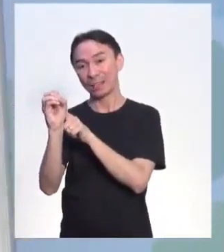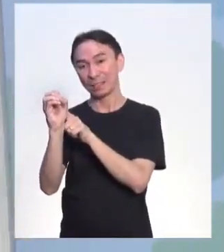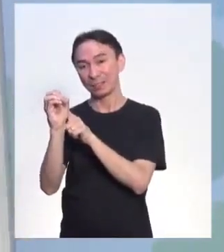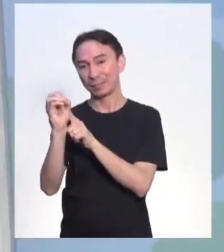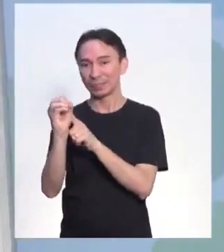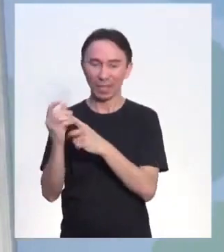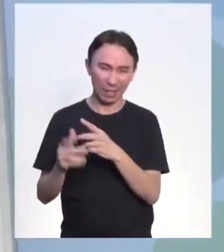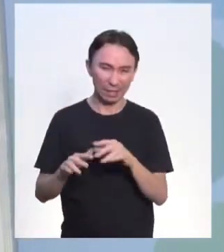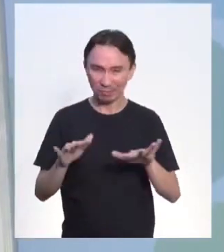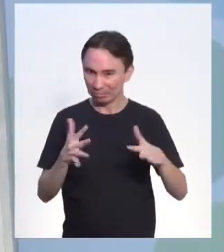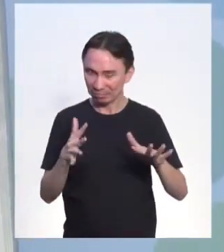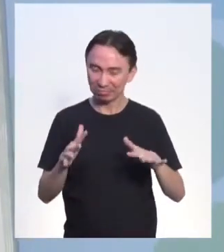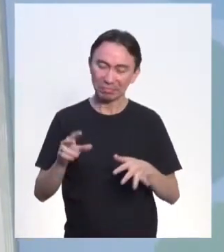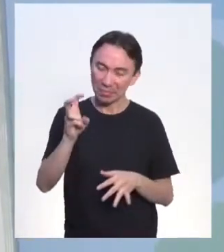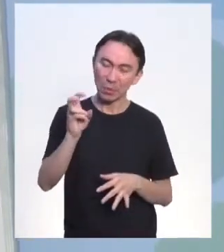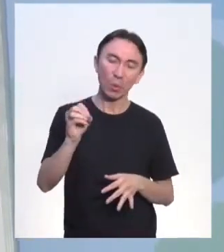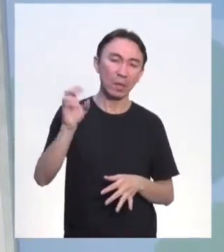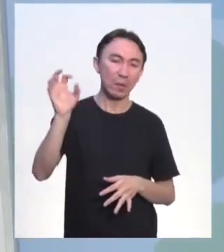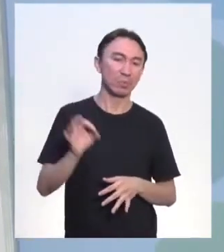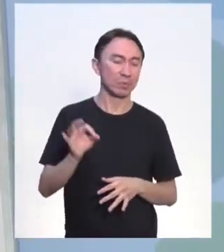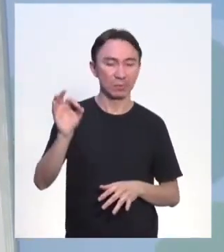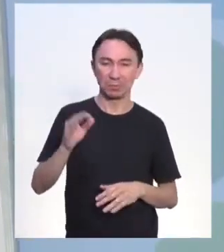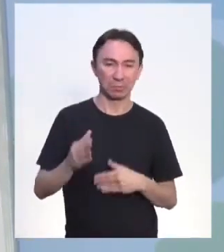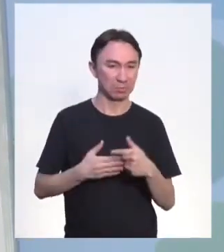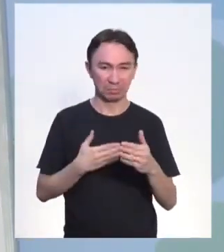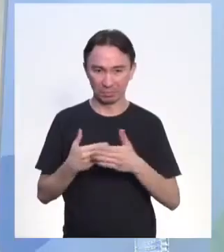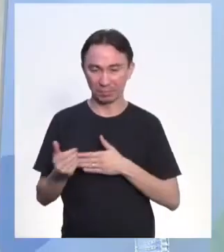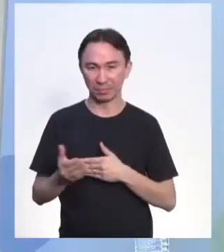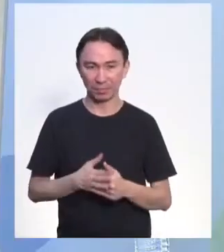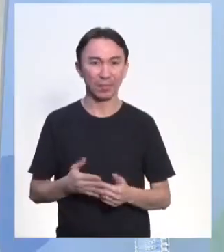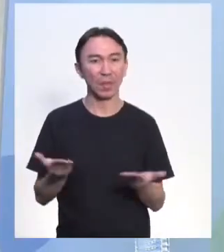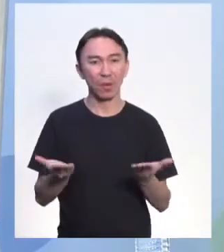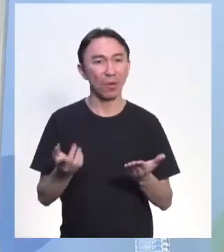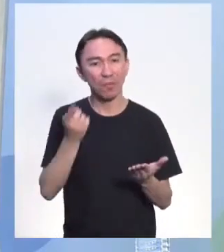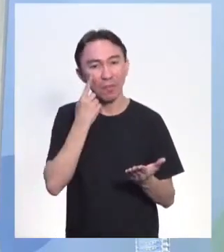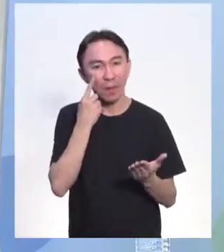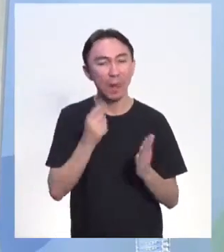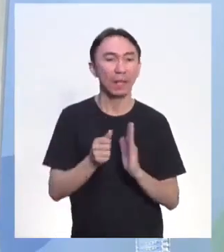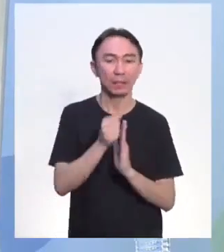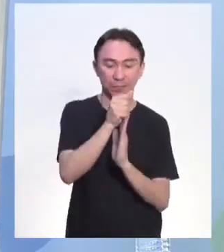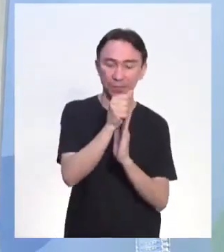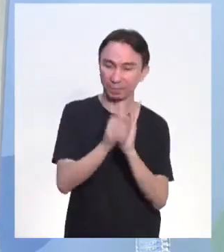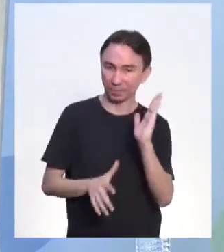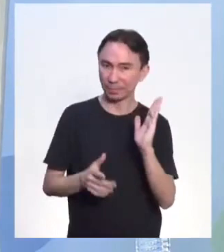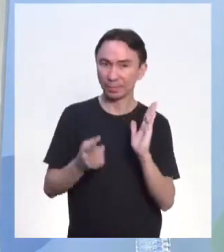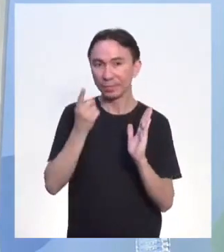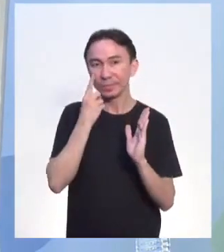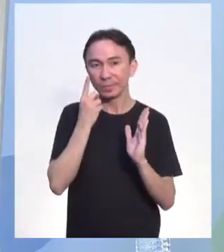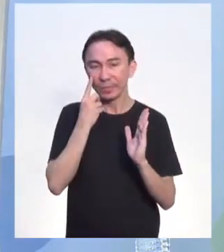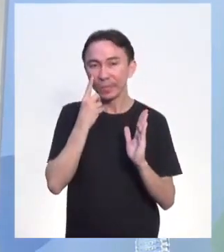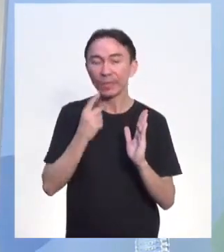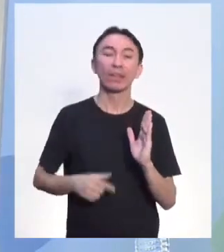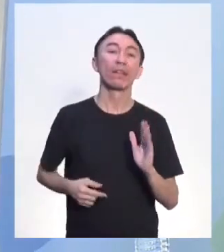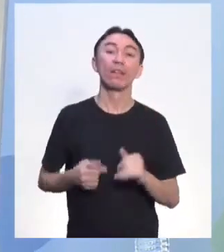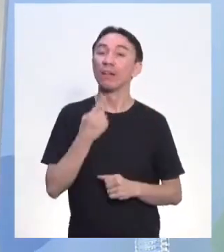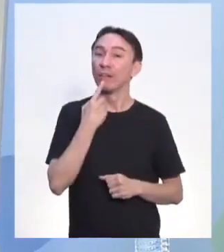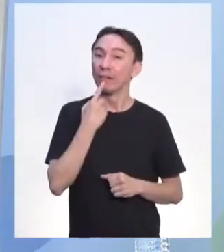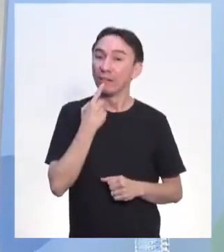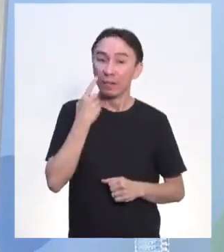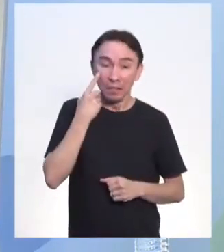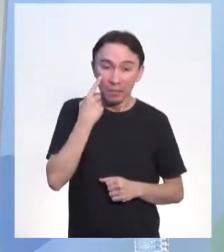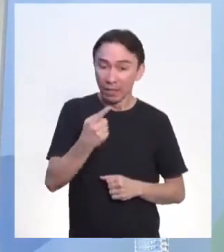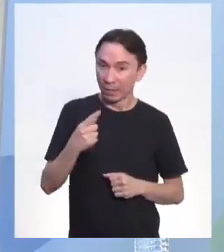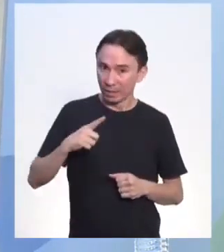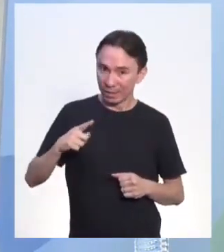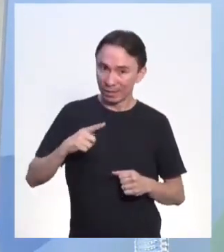50%. Então, respira. Vamos retomar, porque eu vou passar uma atividade, né? Então, respira. Primeiro, eu vi no enunciado que a gente ia lançar